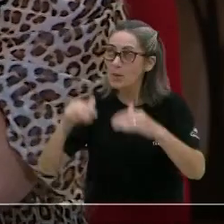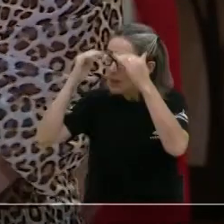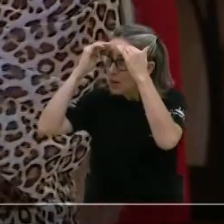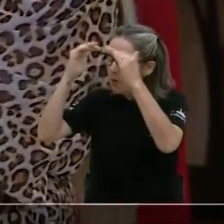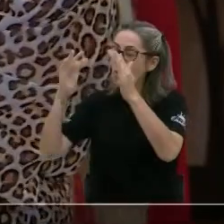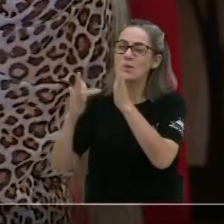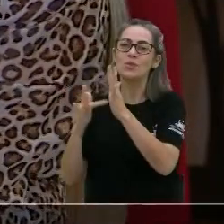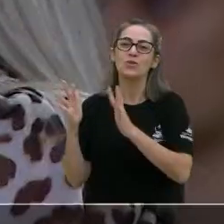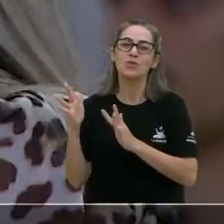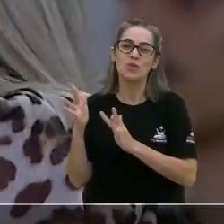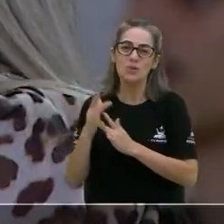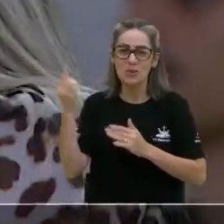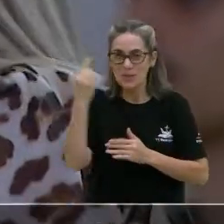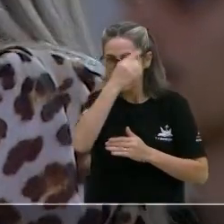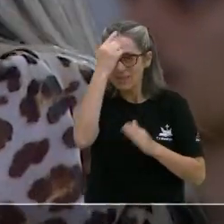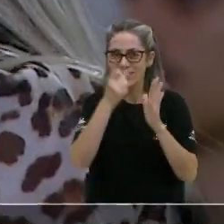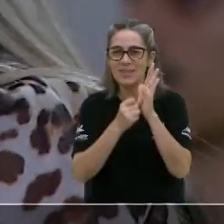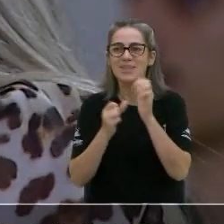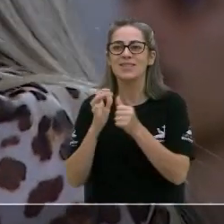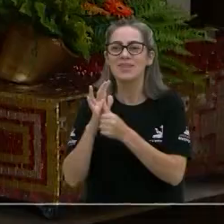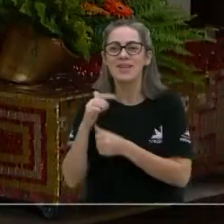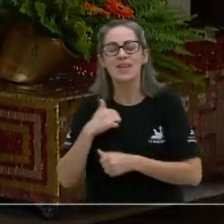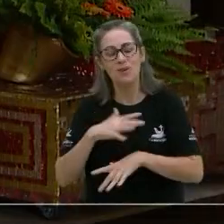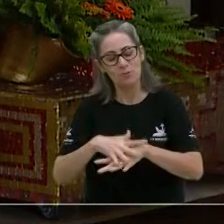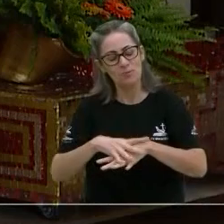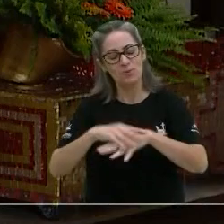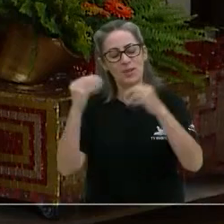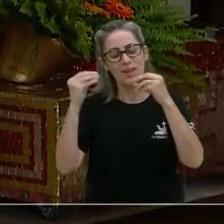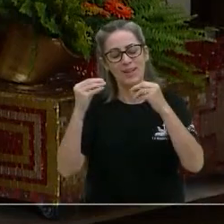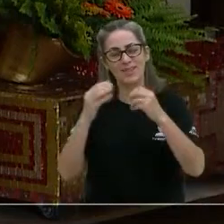Jesus Cristo das Santas Chagas, eu estou curada. Amém.